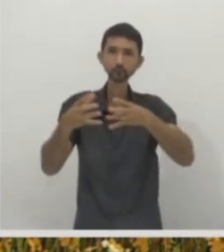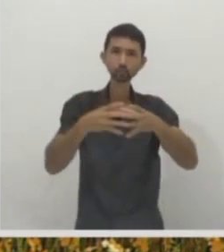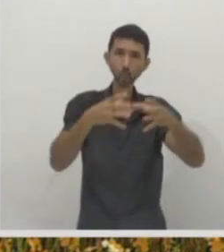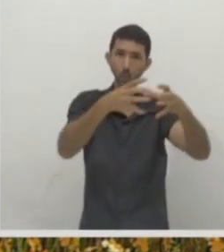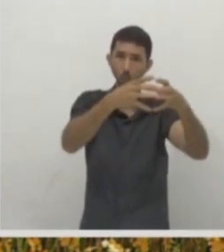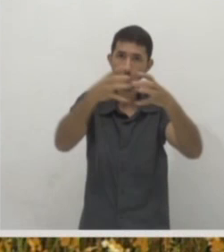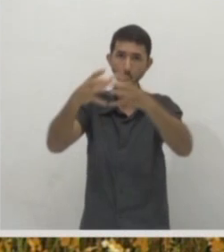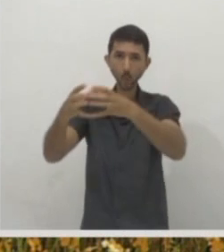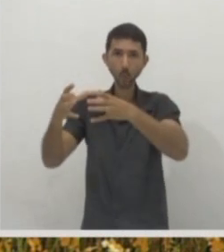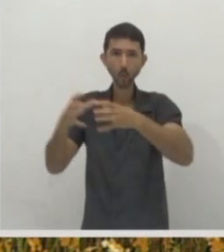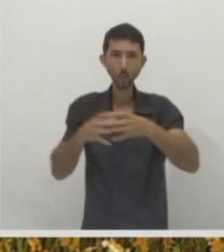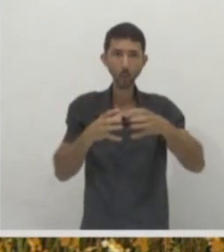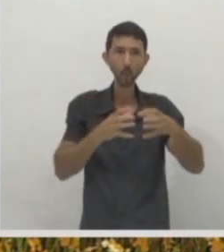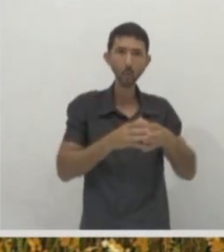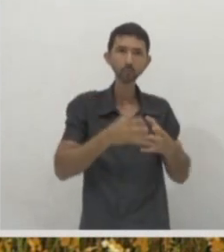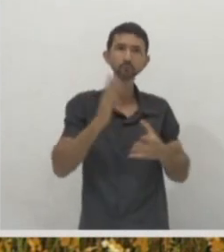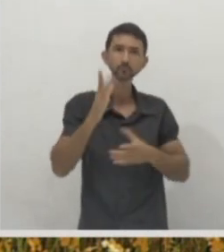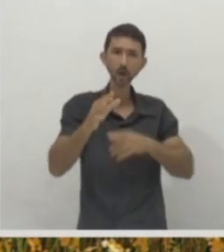todo vai